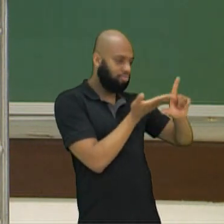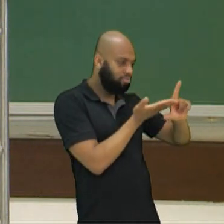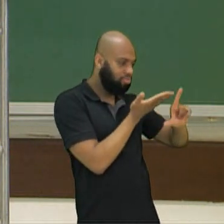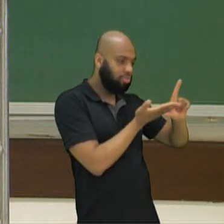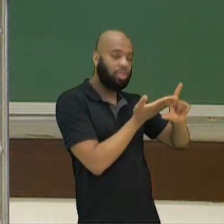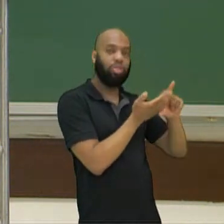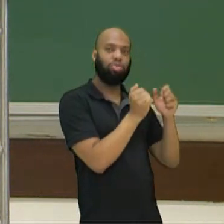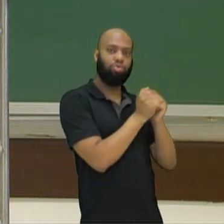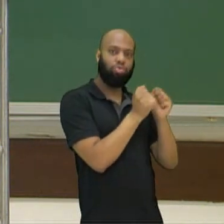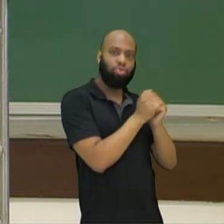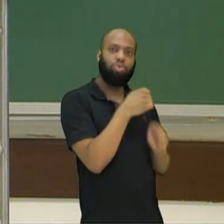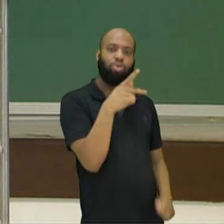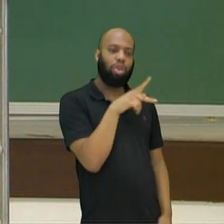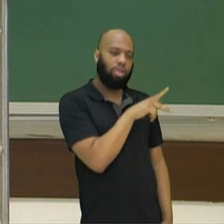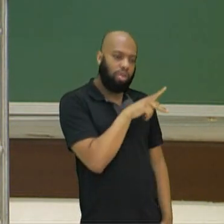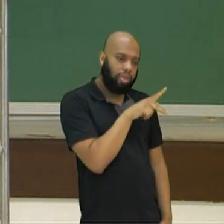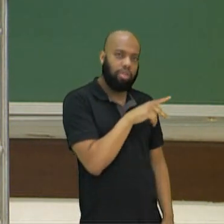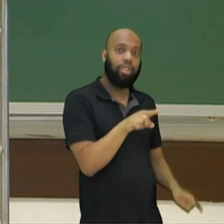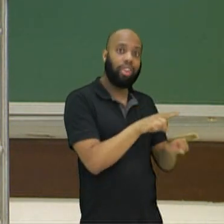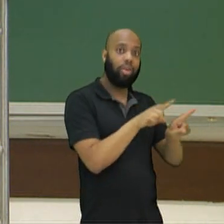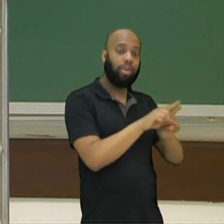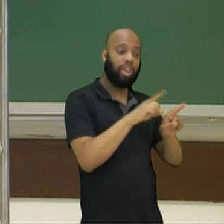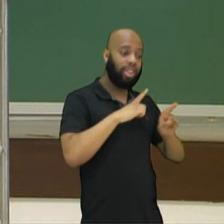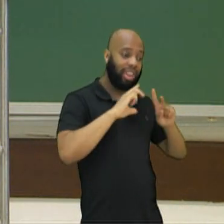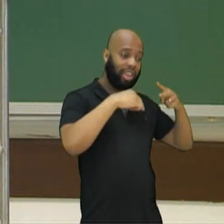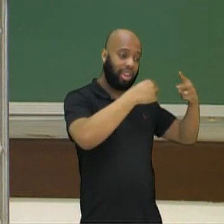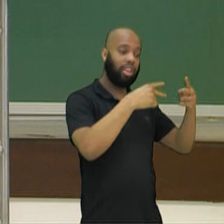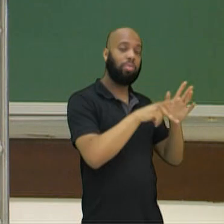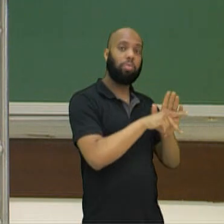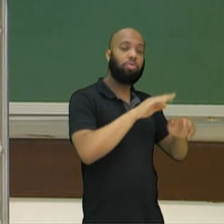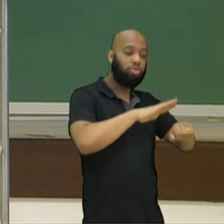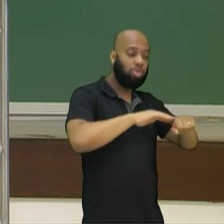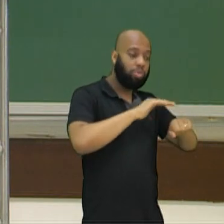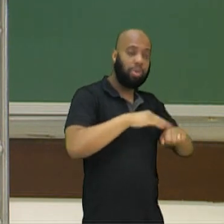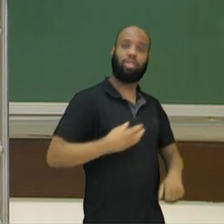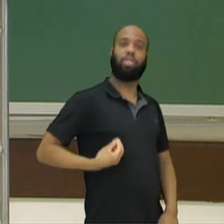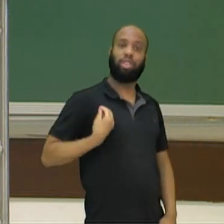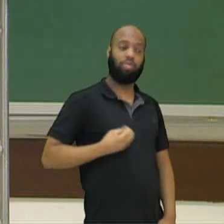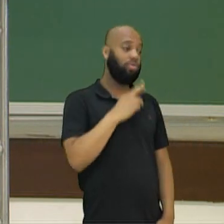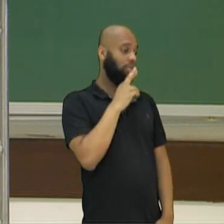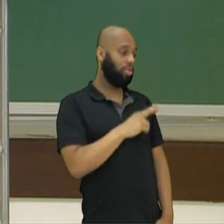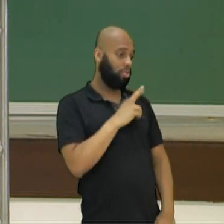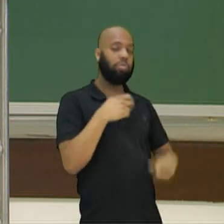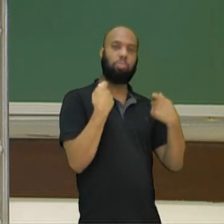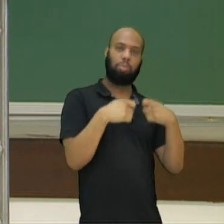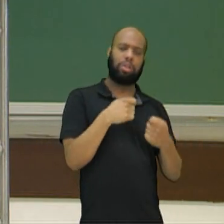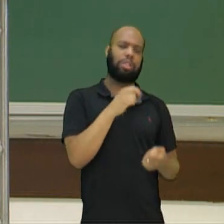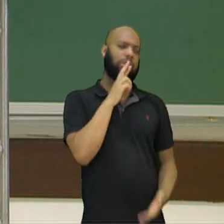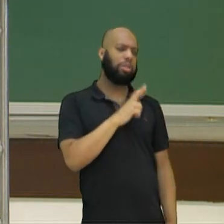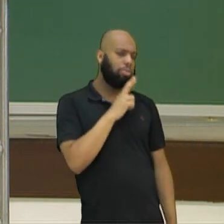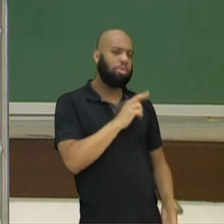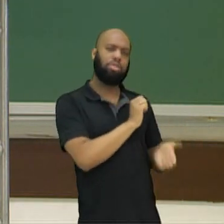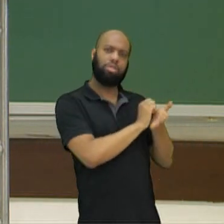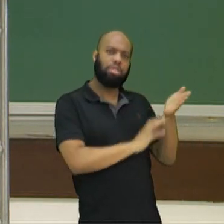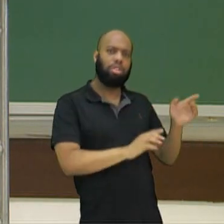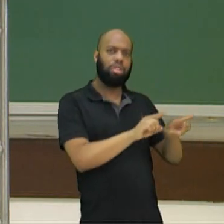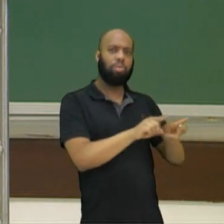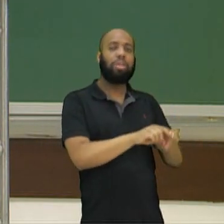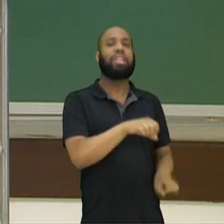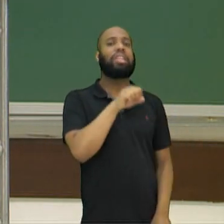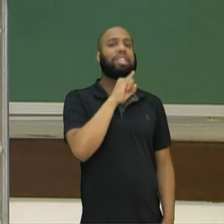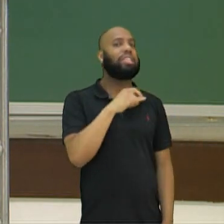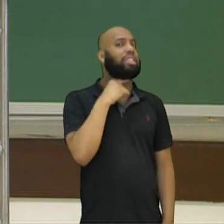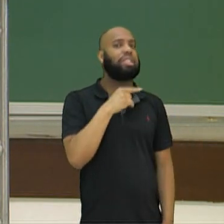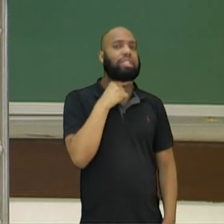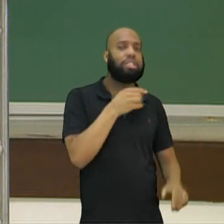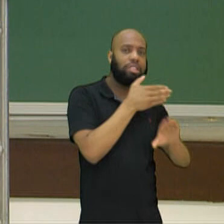Classroom, marquem a presença no Classroom, façam as atividades e se por qualquer dificuldade você não consiga ter acesso ao